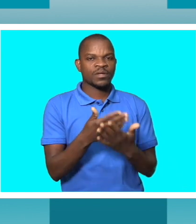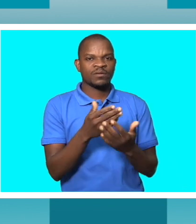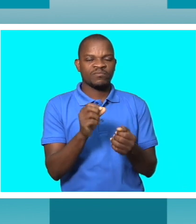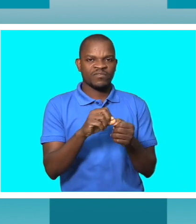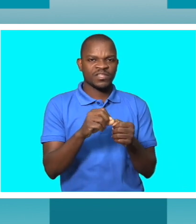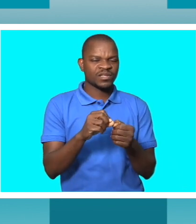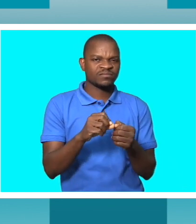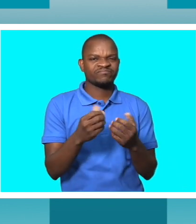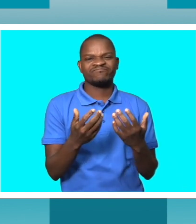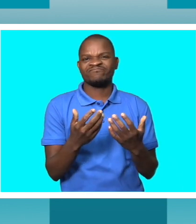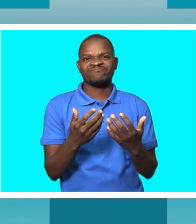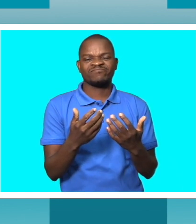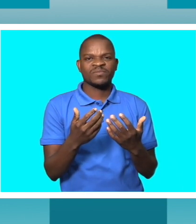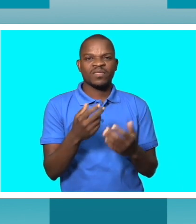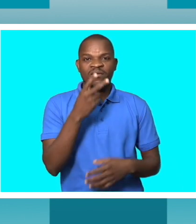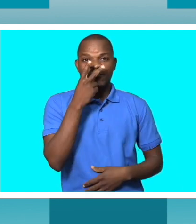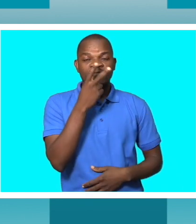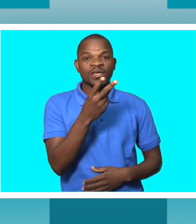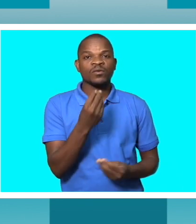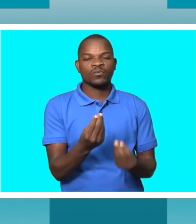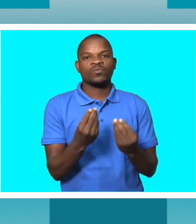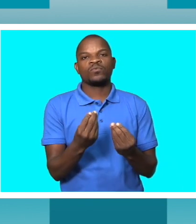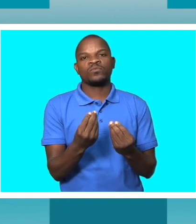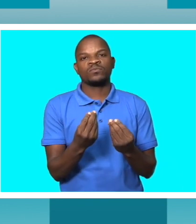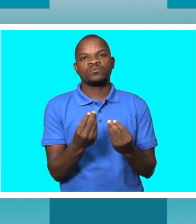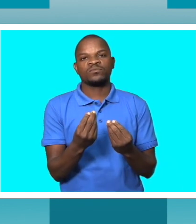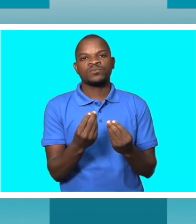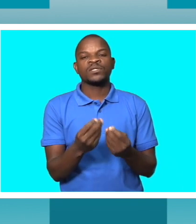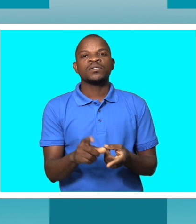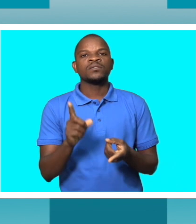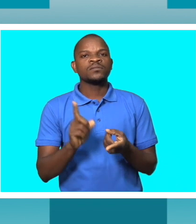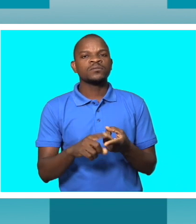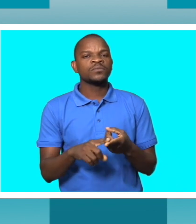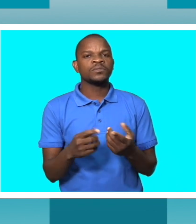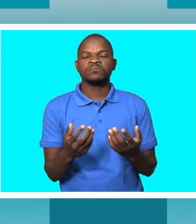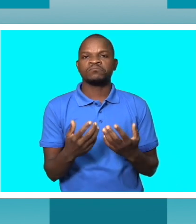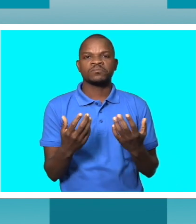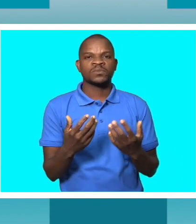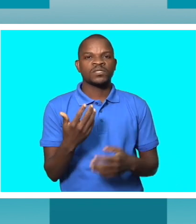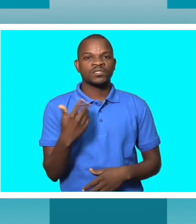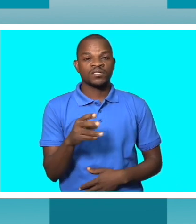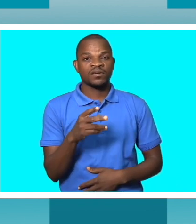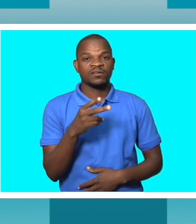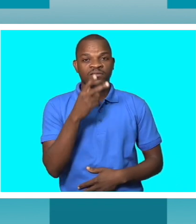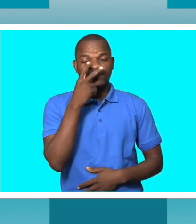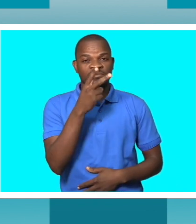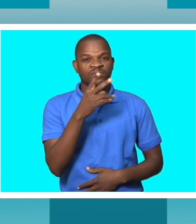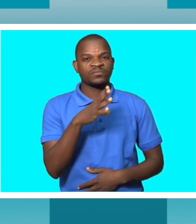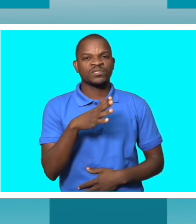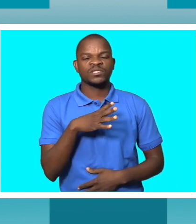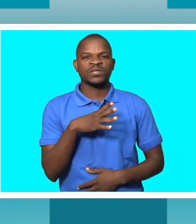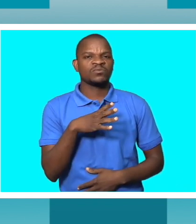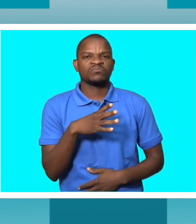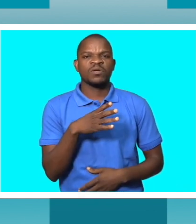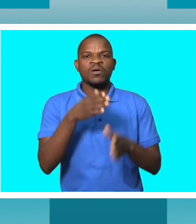para medirmos o pulsar e vimos que havia